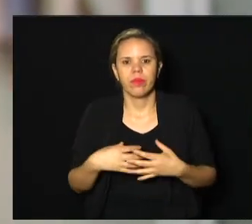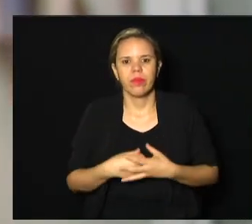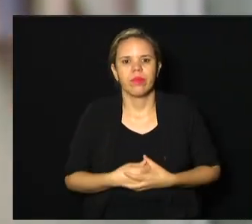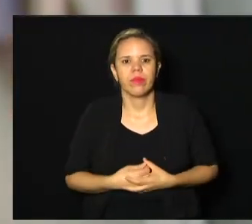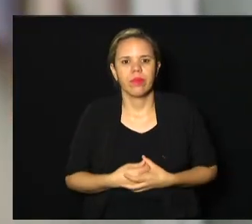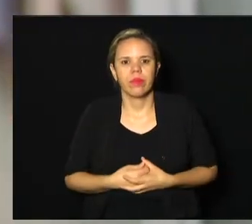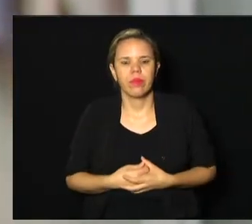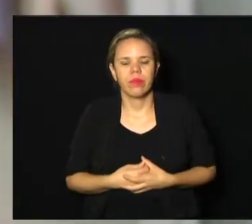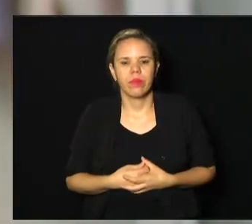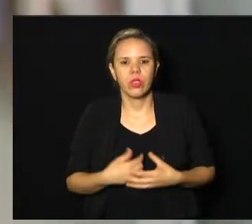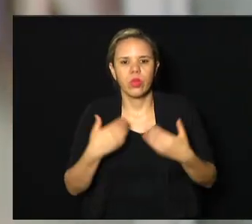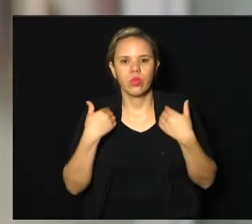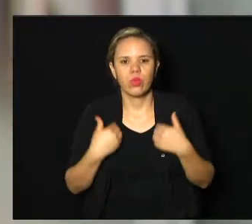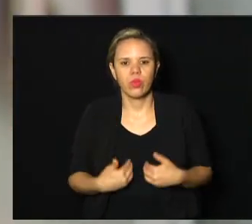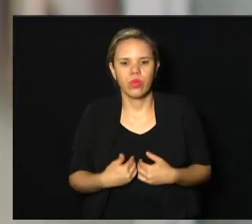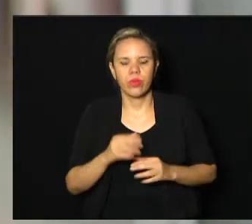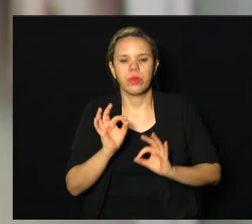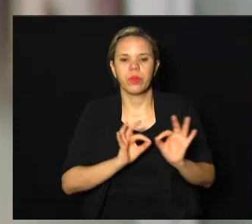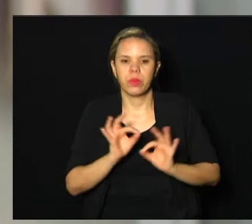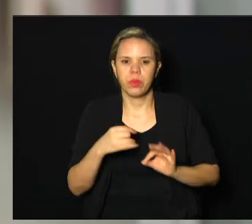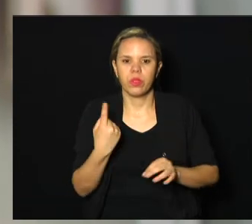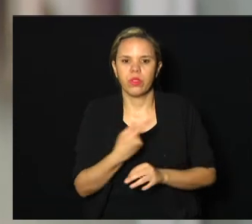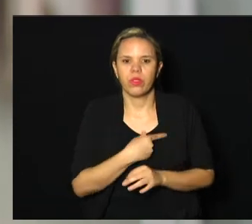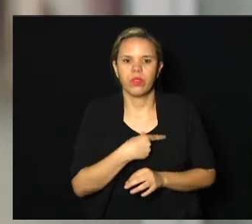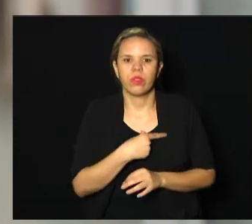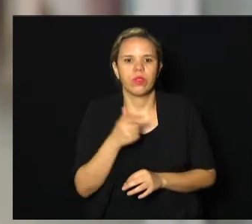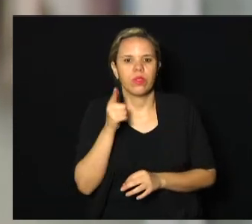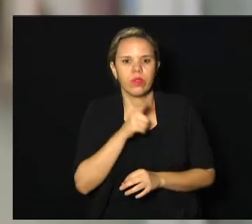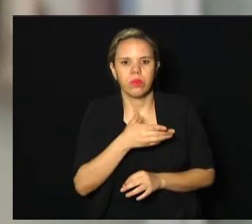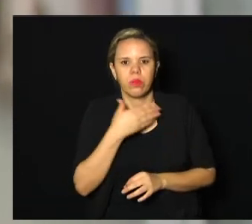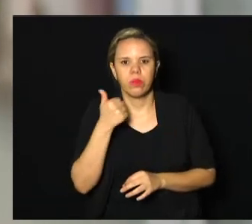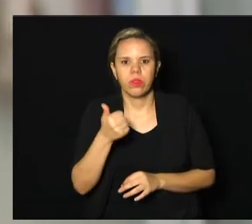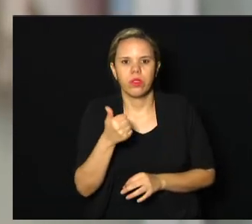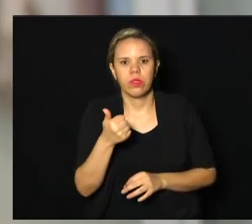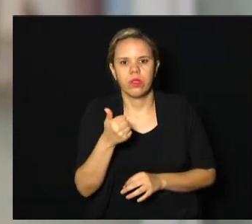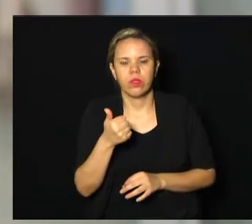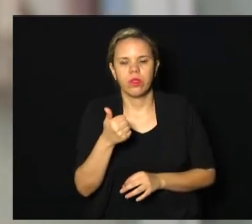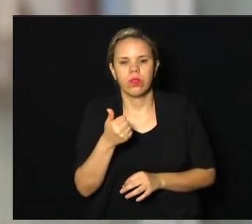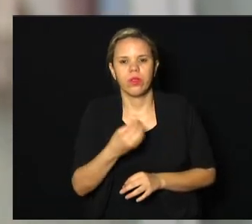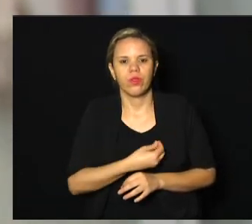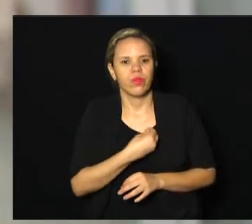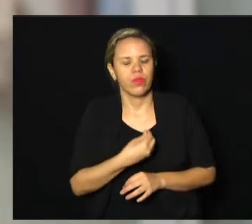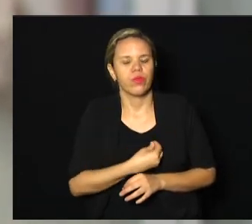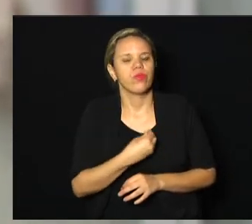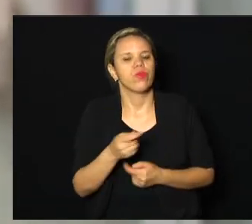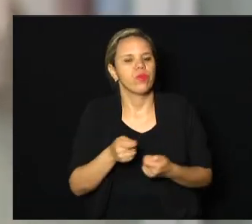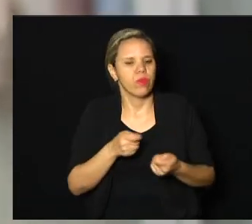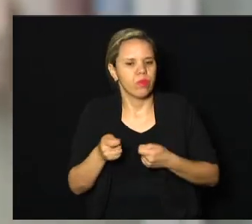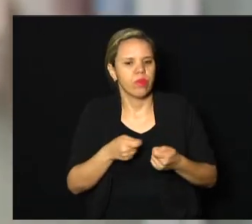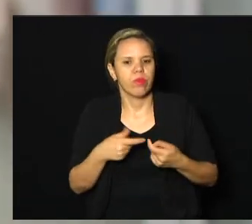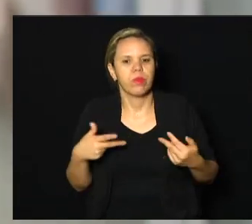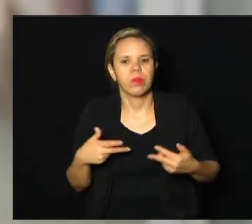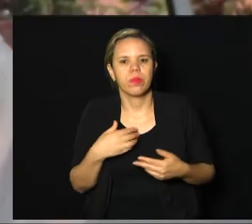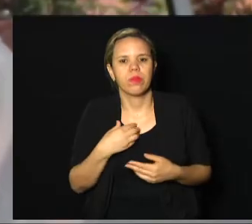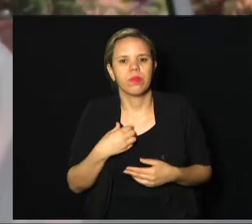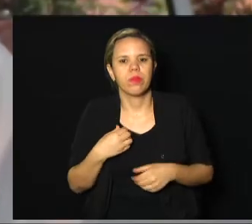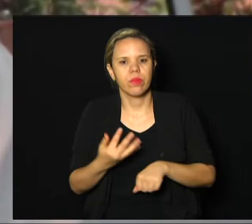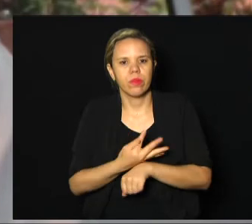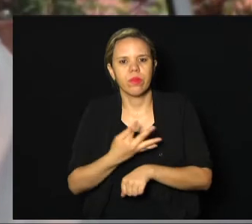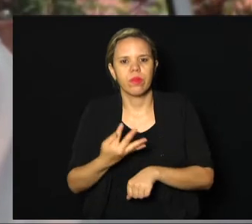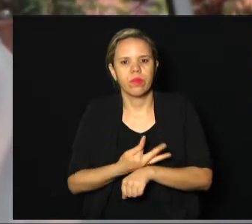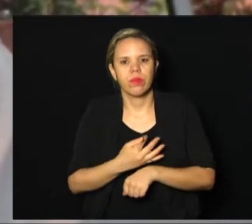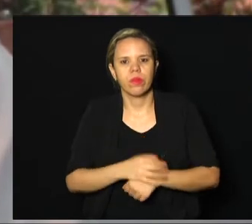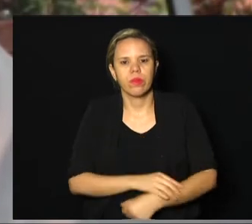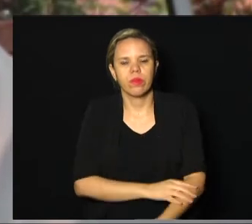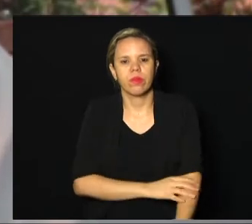mais fisicamente bem preparado a gente está, melhor a gente lida, inclusive, com essas situações de sobrecarga